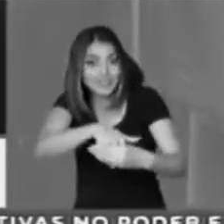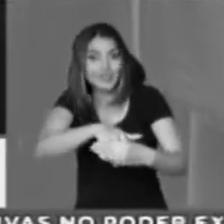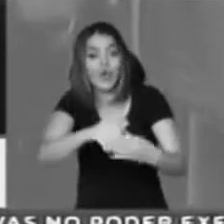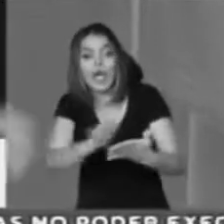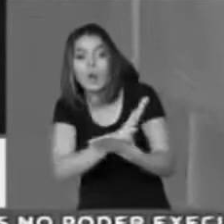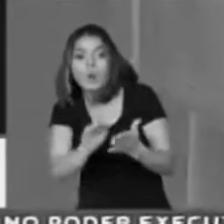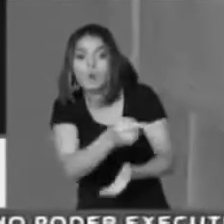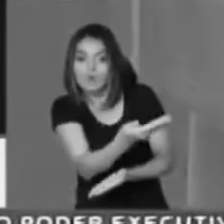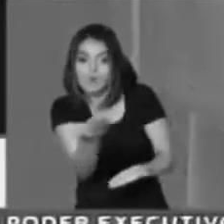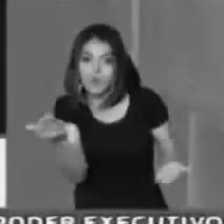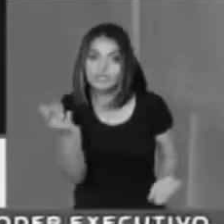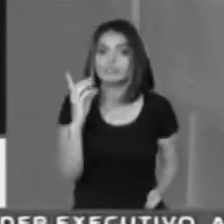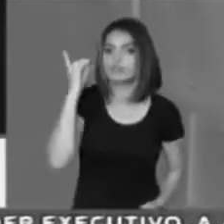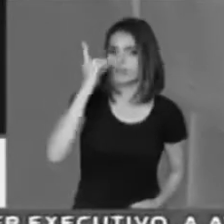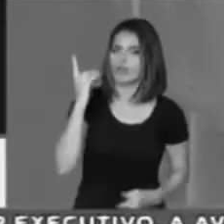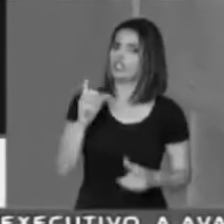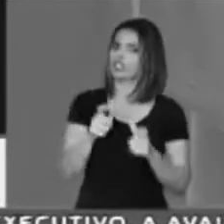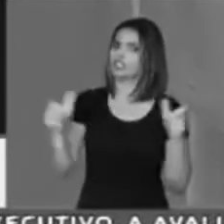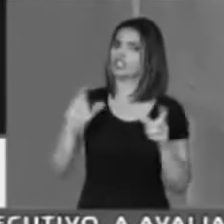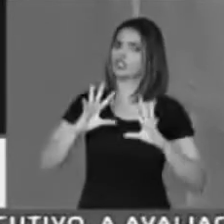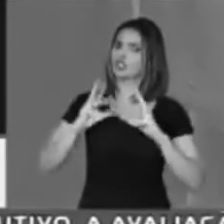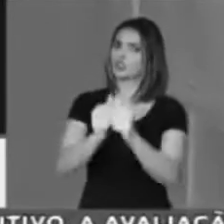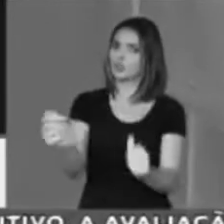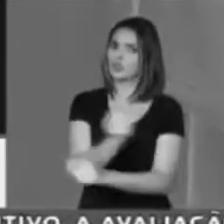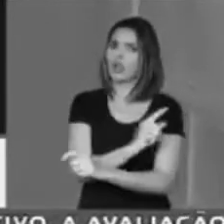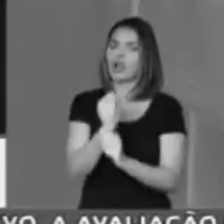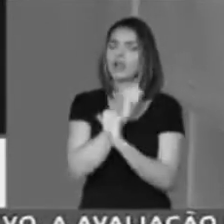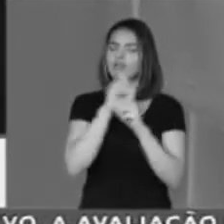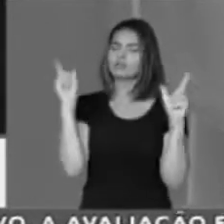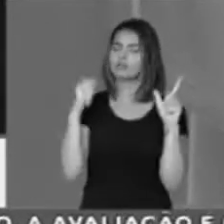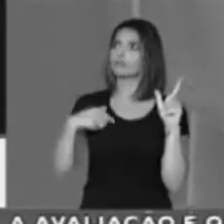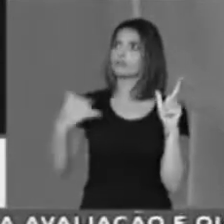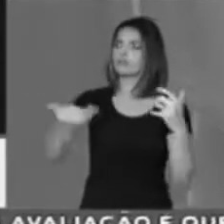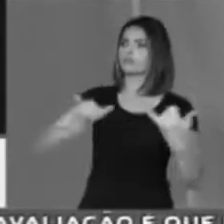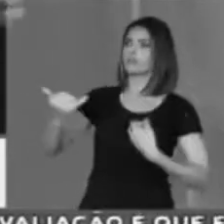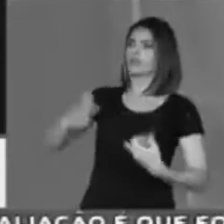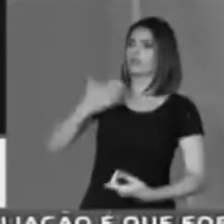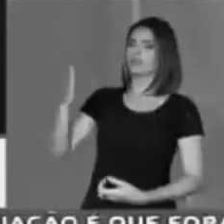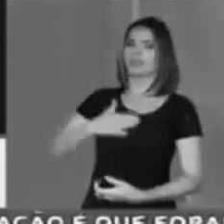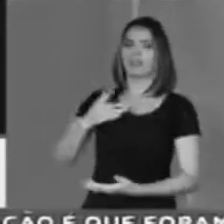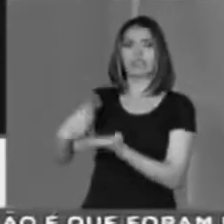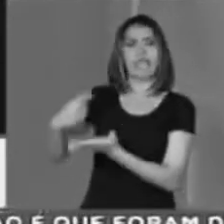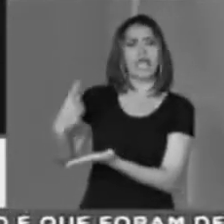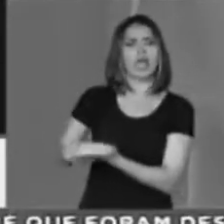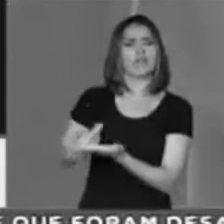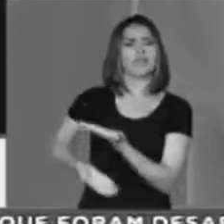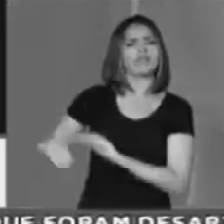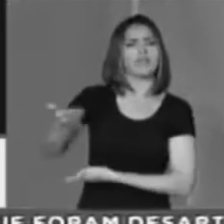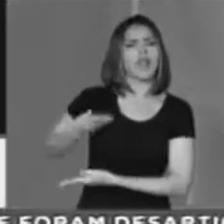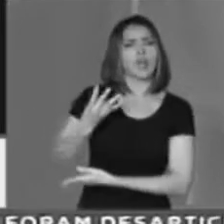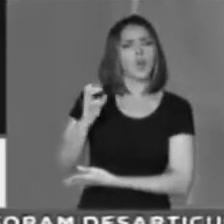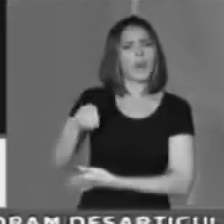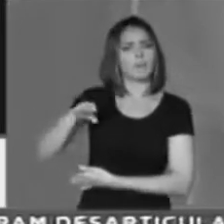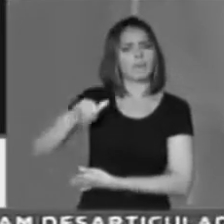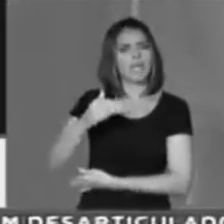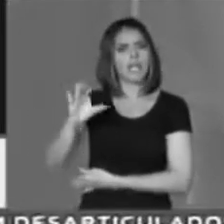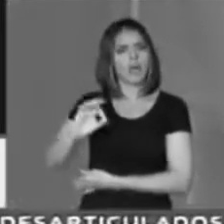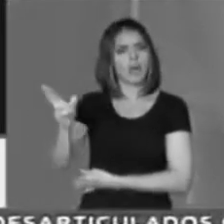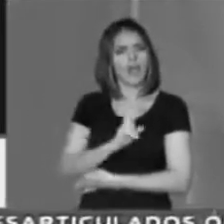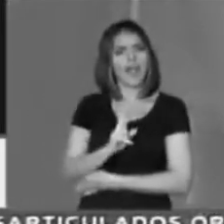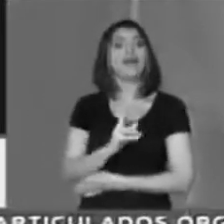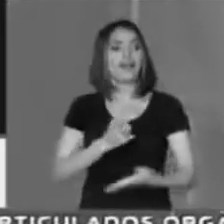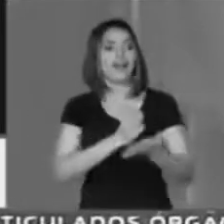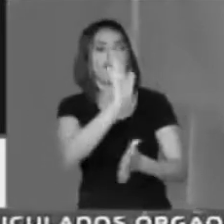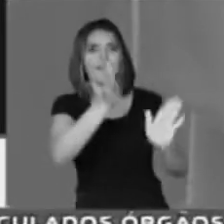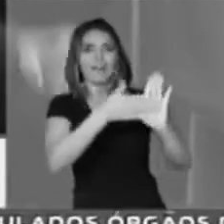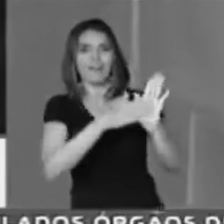não quero generalizar, acordam com a notícia de uma negociação de 40 milhões de